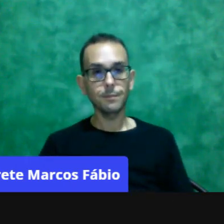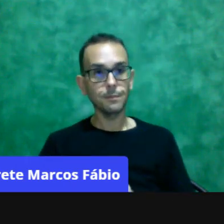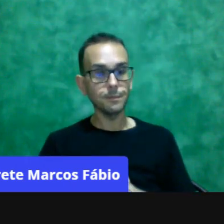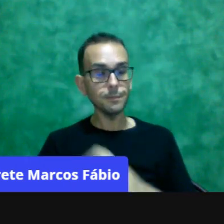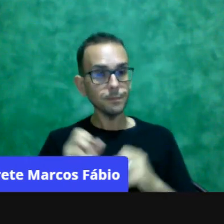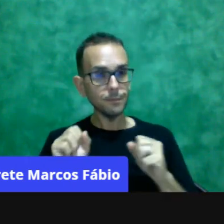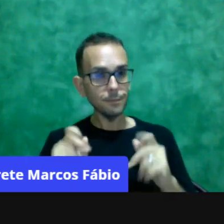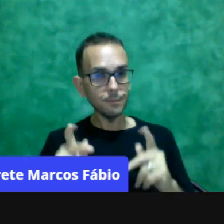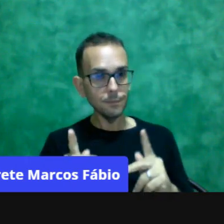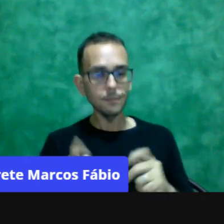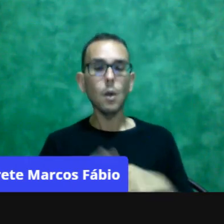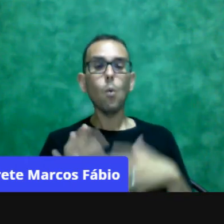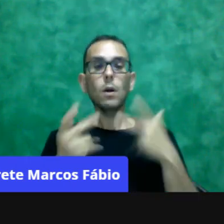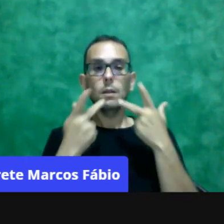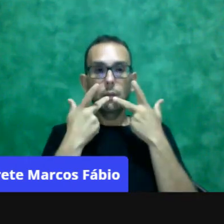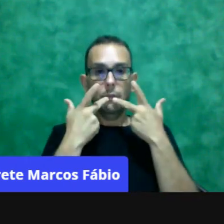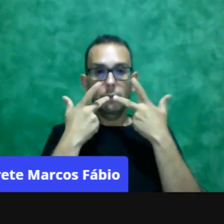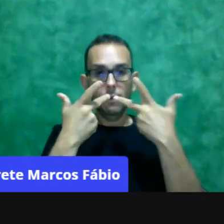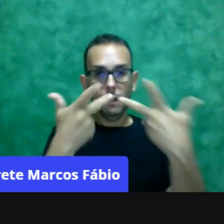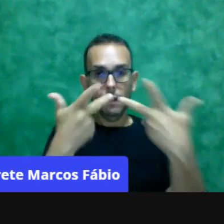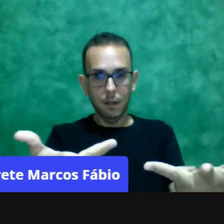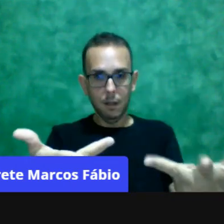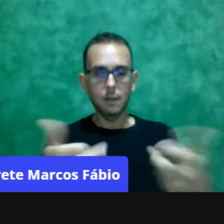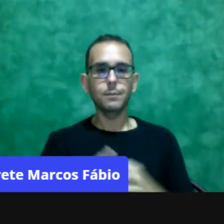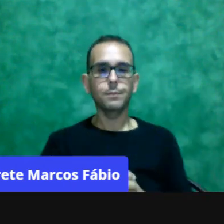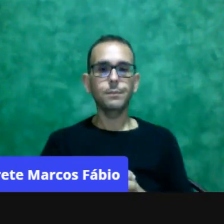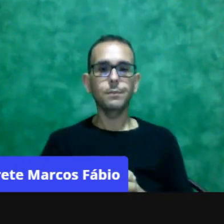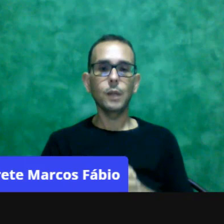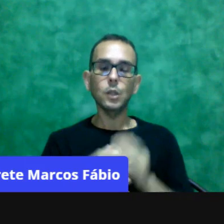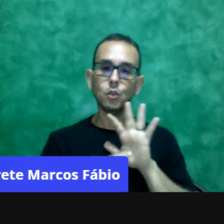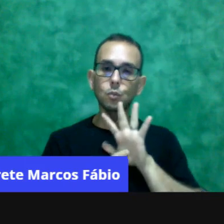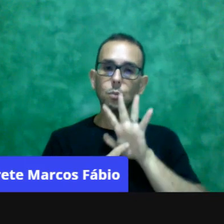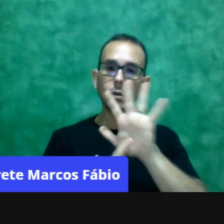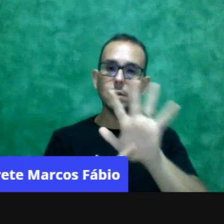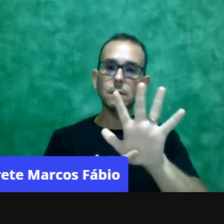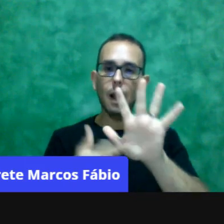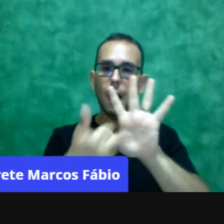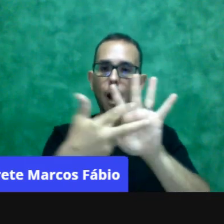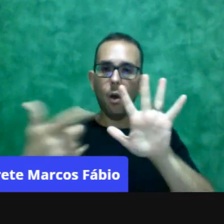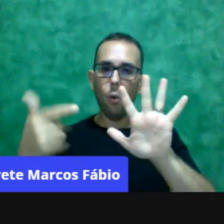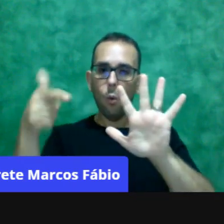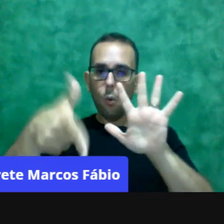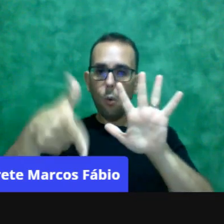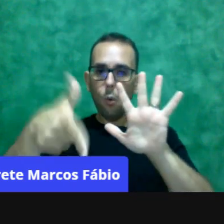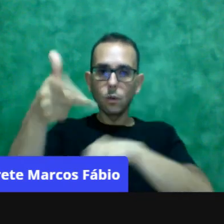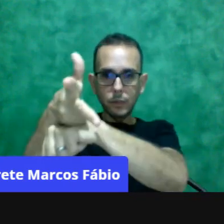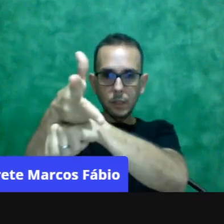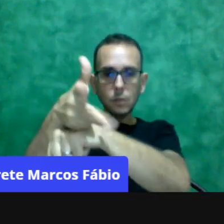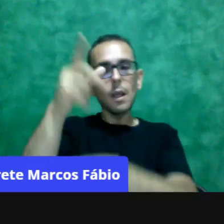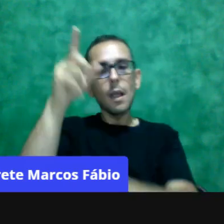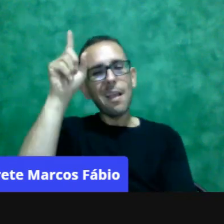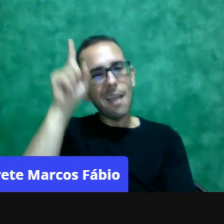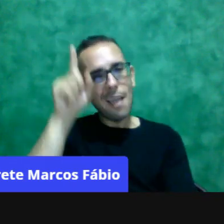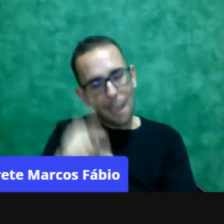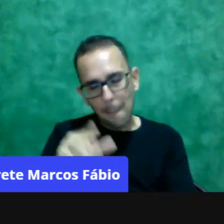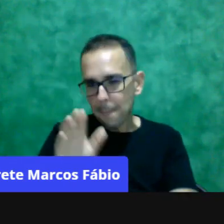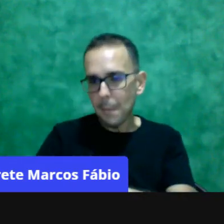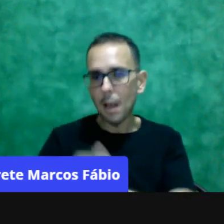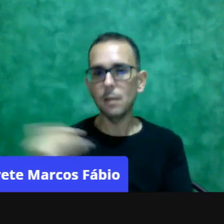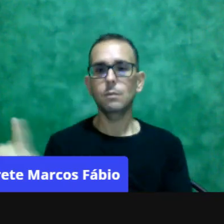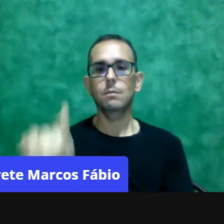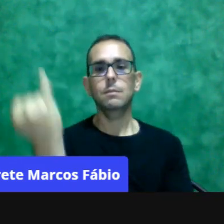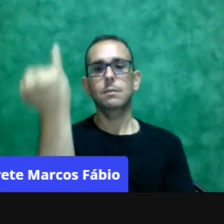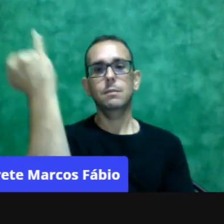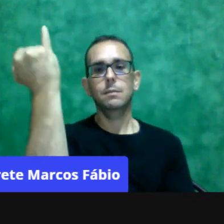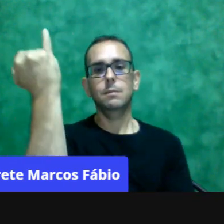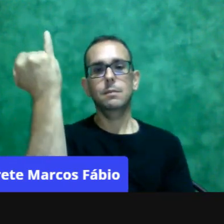ainda quando eu falo de mostrar as coisas no vídeo, aí se torna, então, mais importante, como eu já